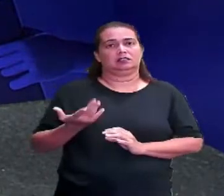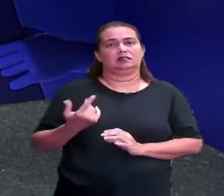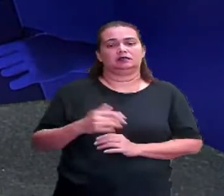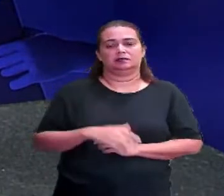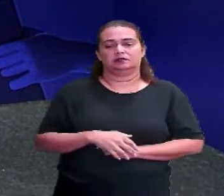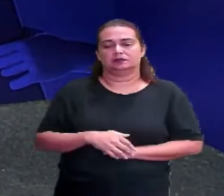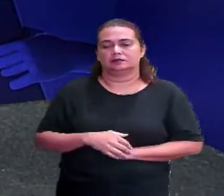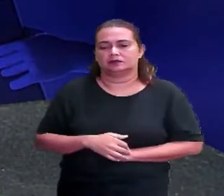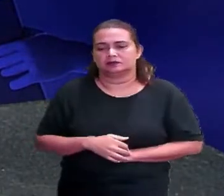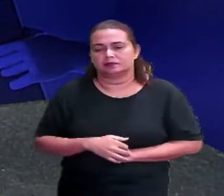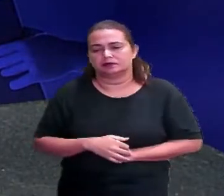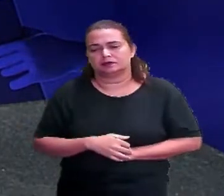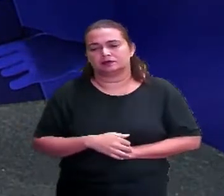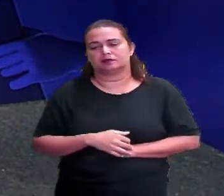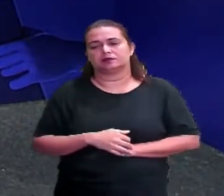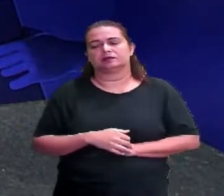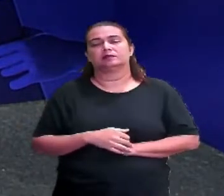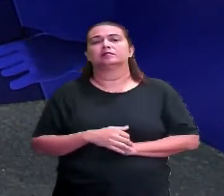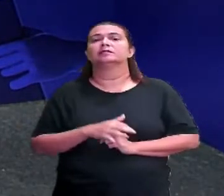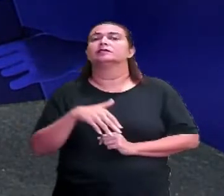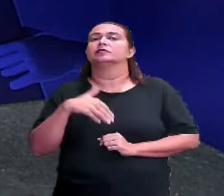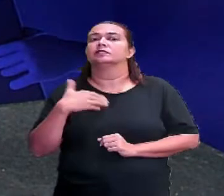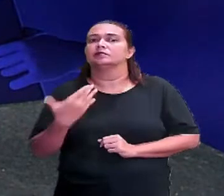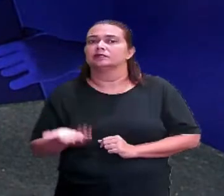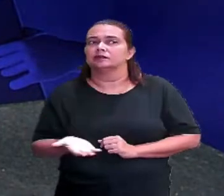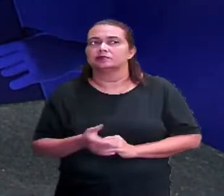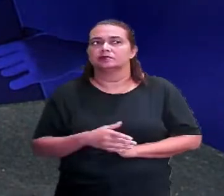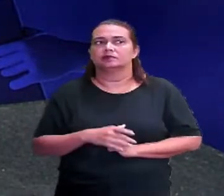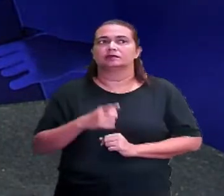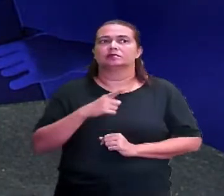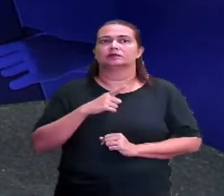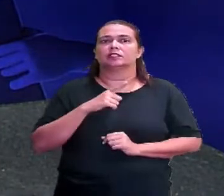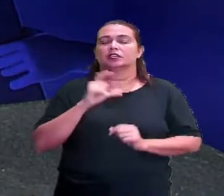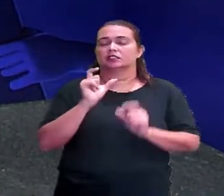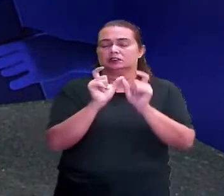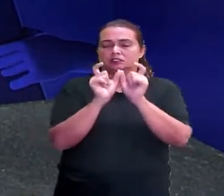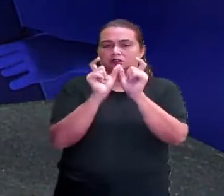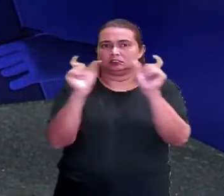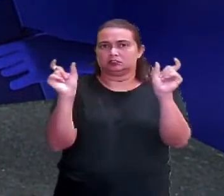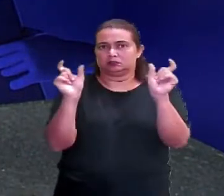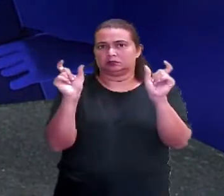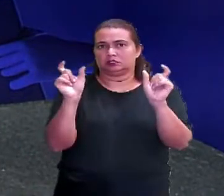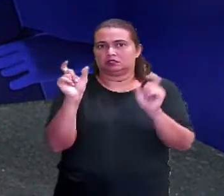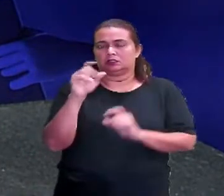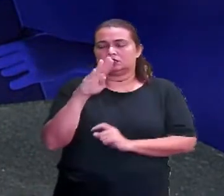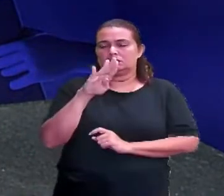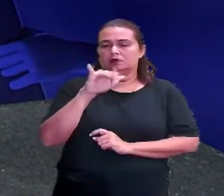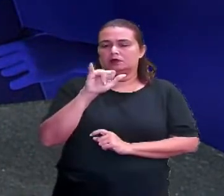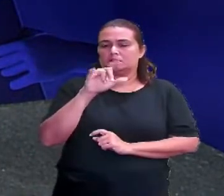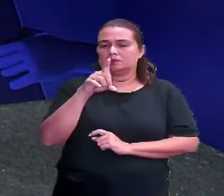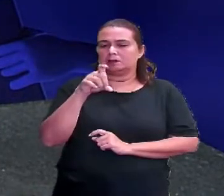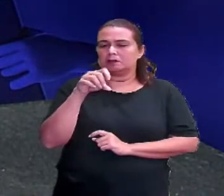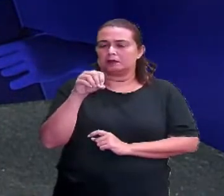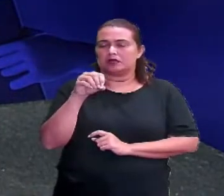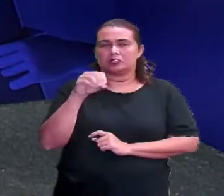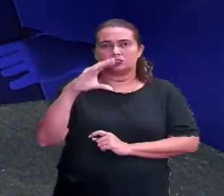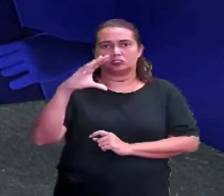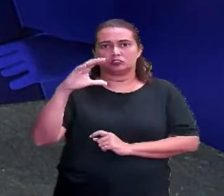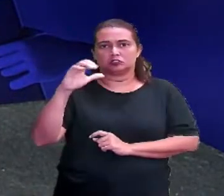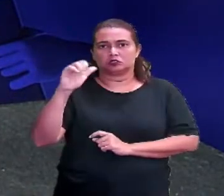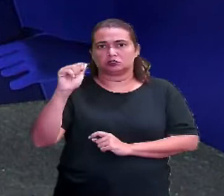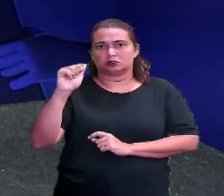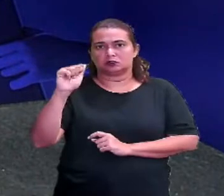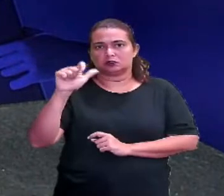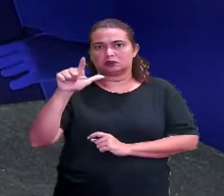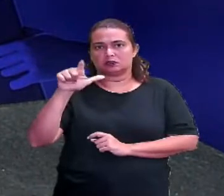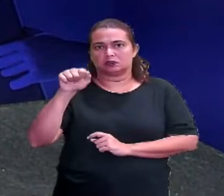texto, ok? Então, sobre a expressão baixo calão, é bem comum, eu já ouvi muitas pessoas